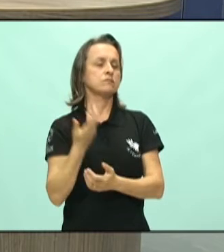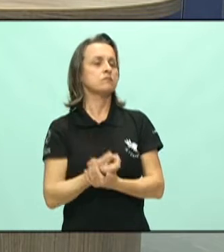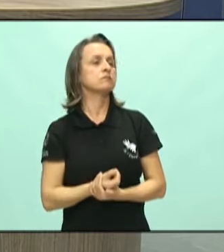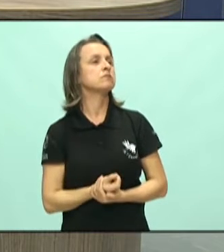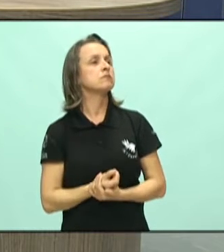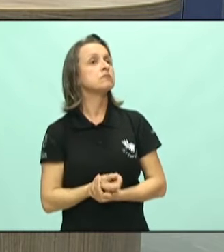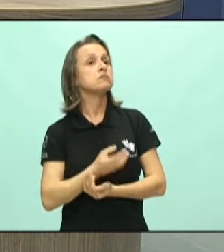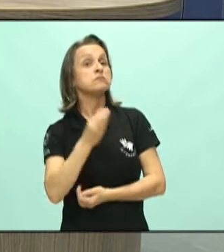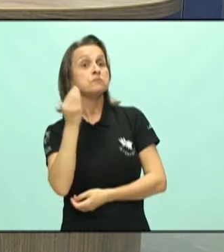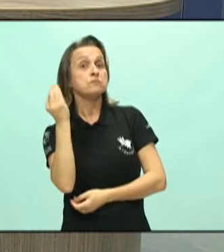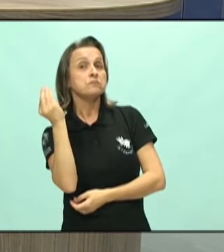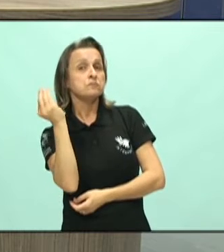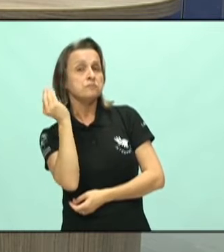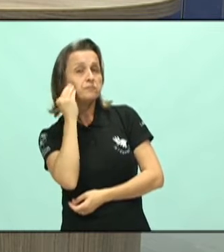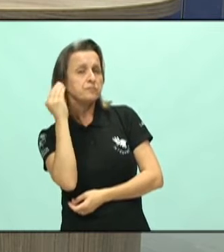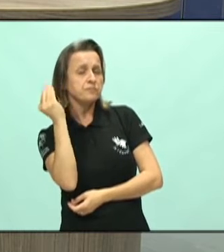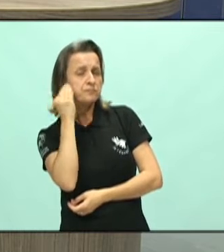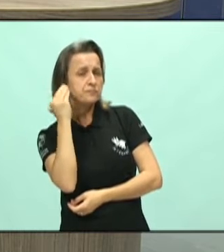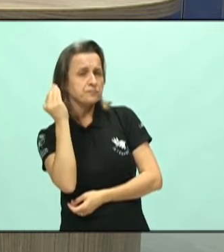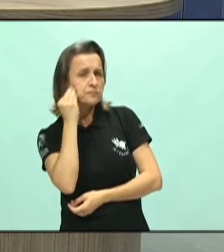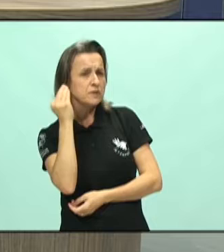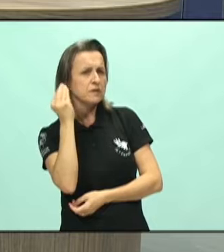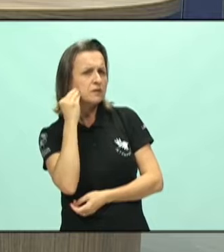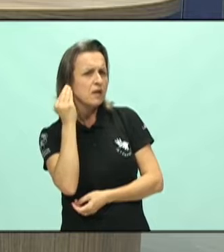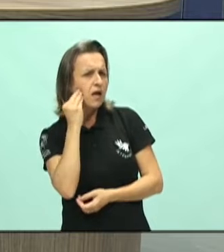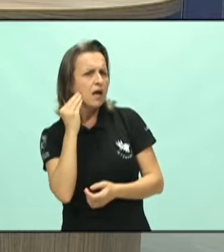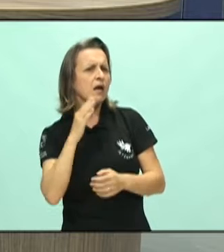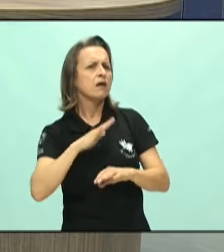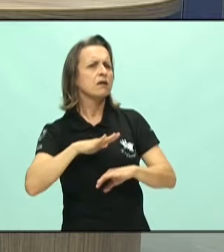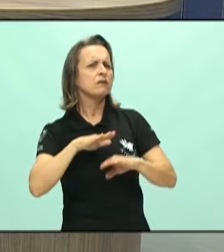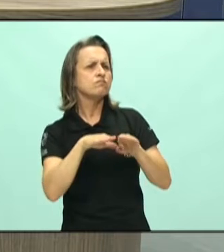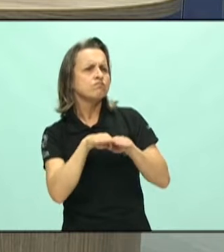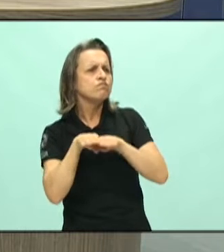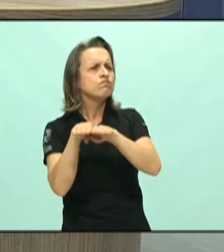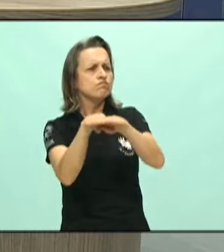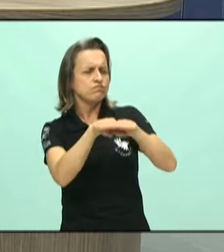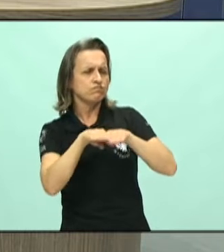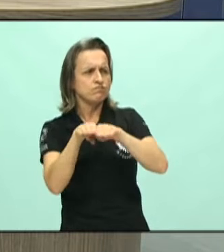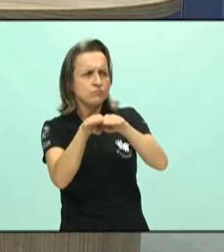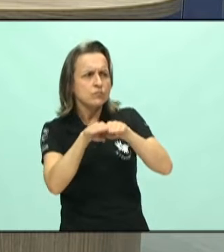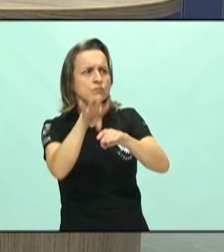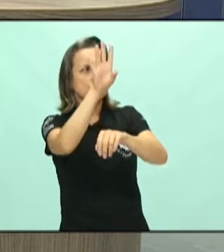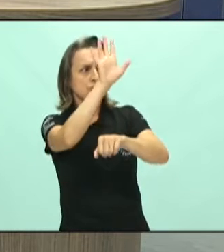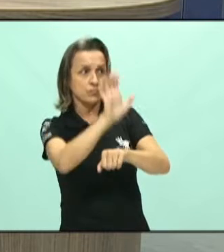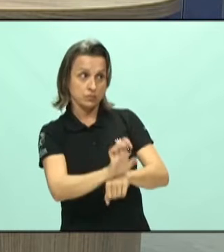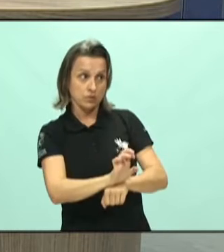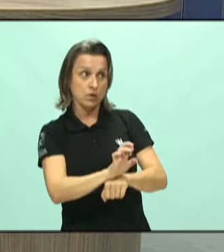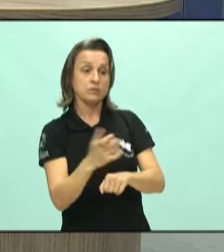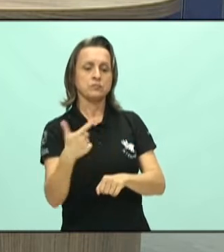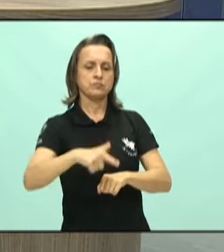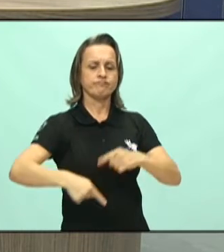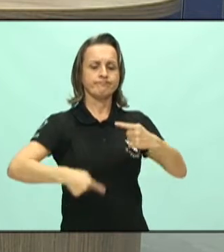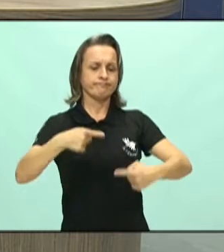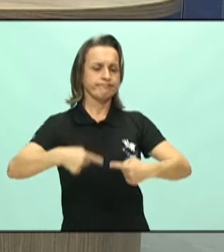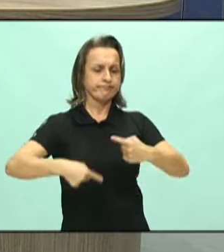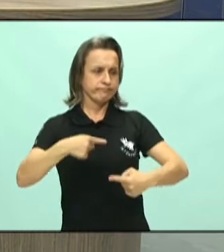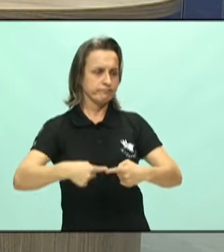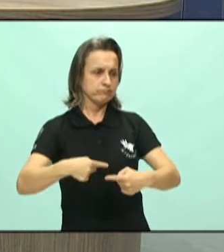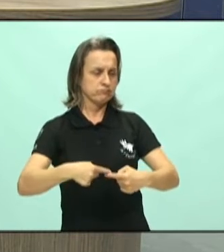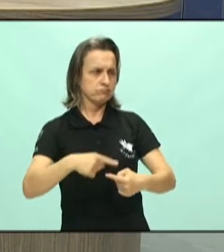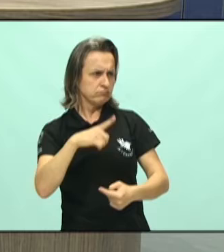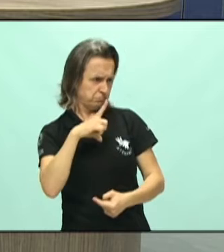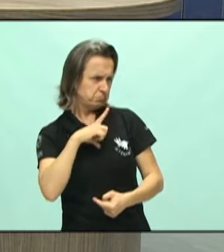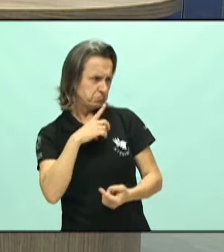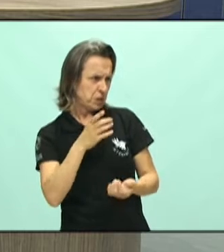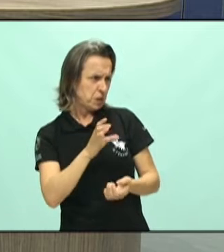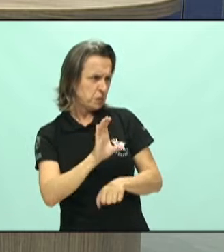trazer certa isonomia entre os estados, certa igualdade entre os estados para a competitividade, né? Há um conselho que